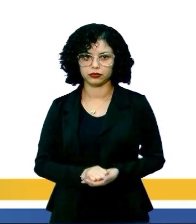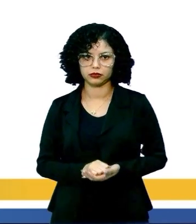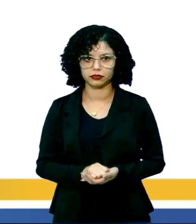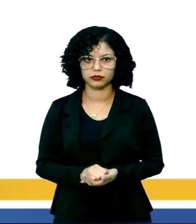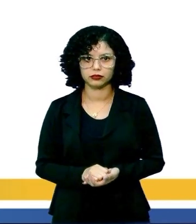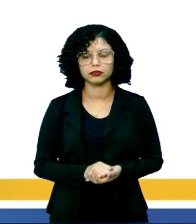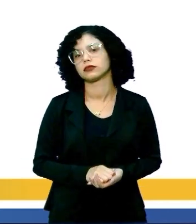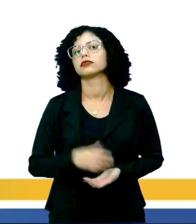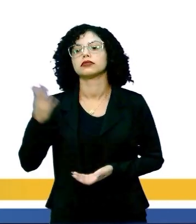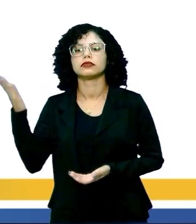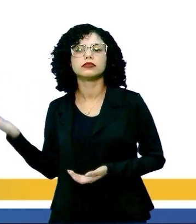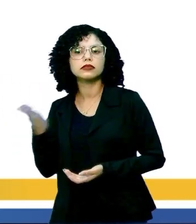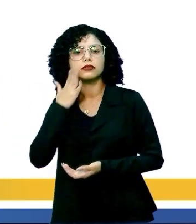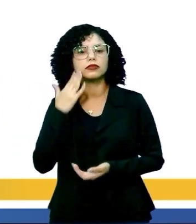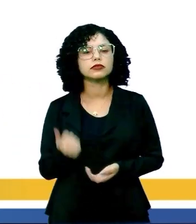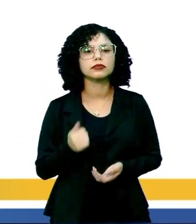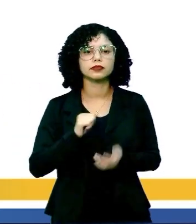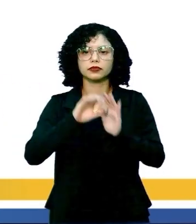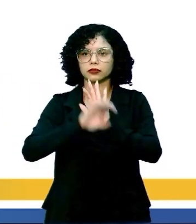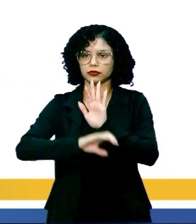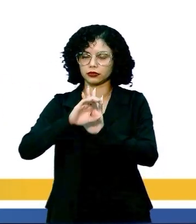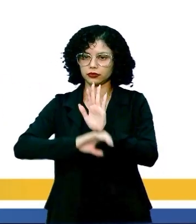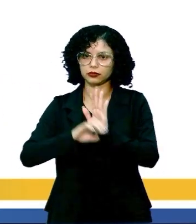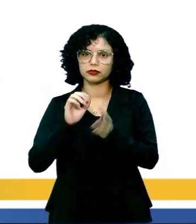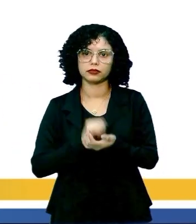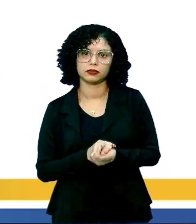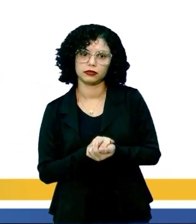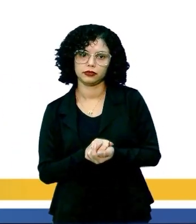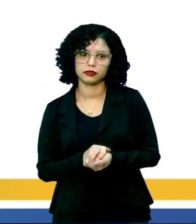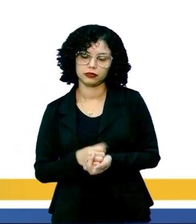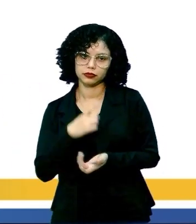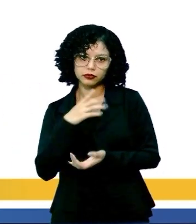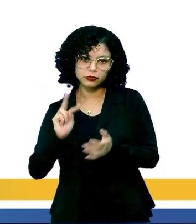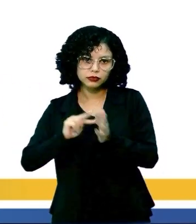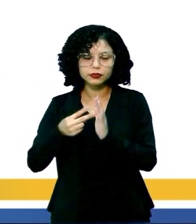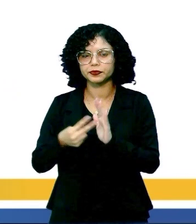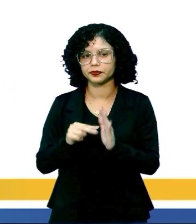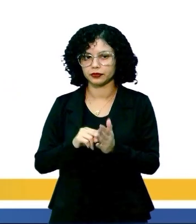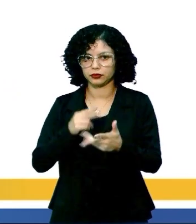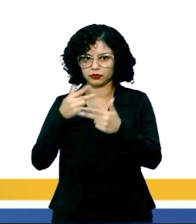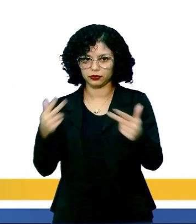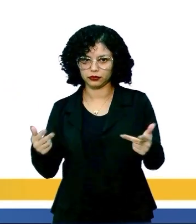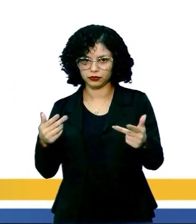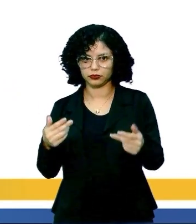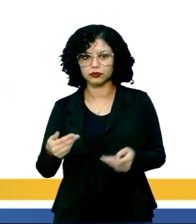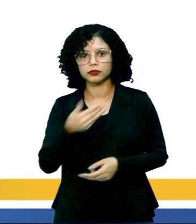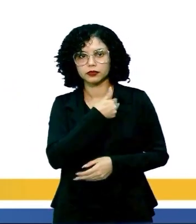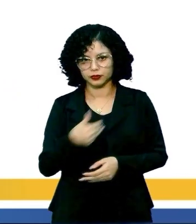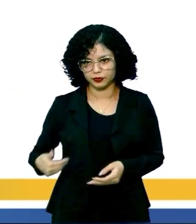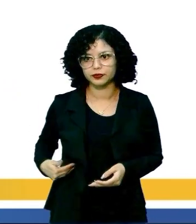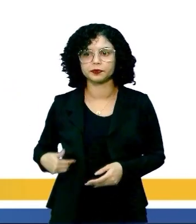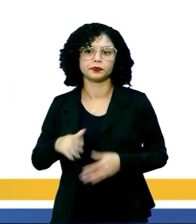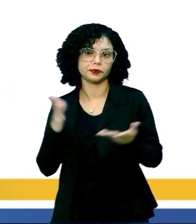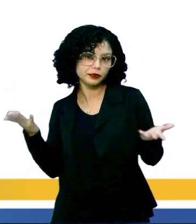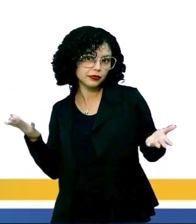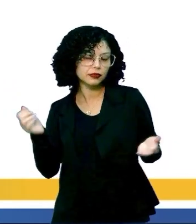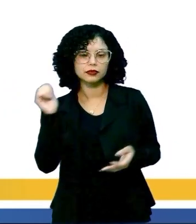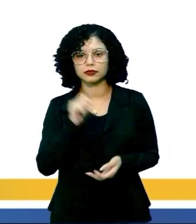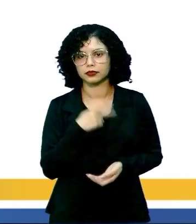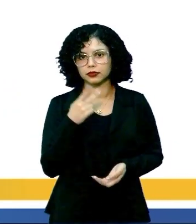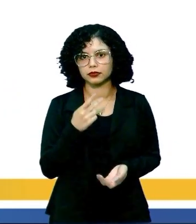república. Nós sabemos que o conceito de república, ele significa coisa pública, literalmente falando,